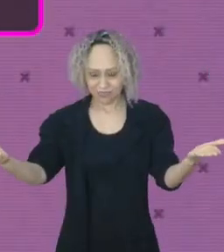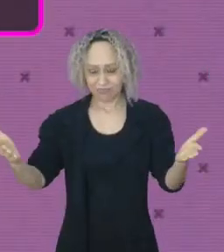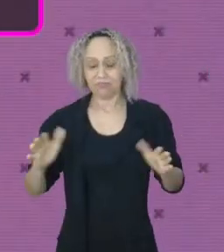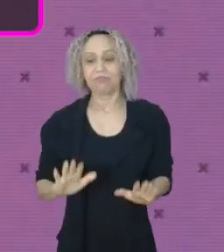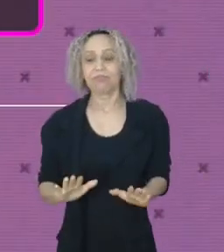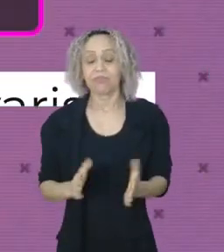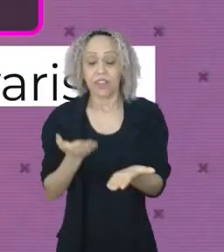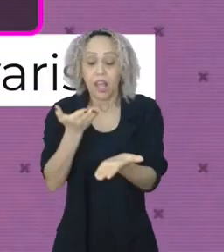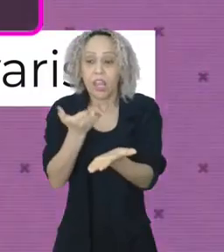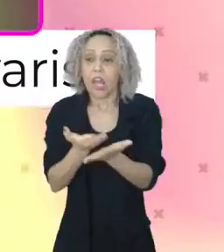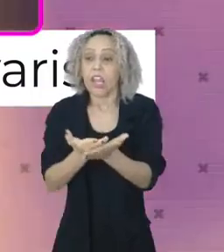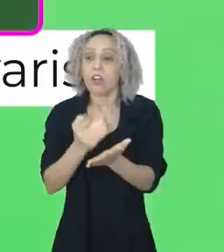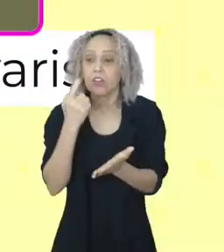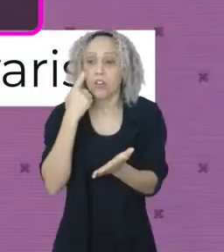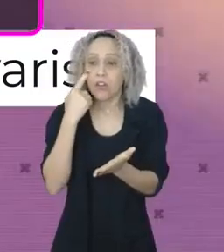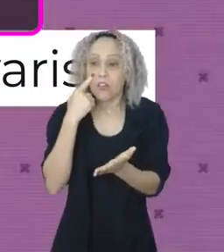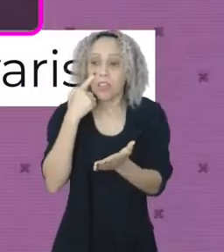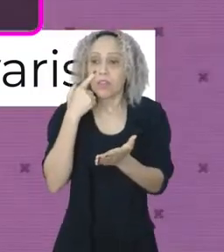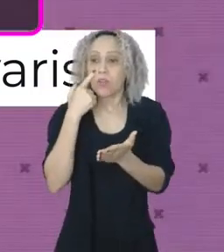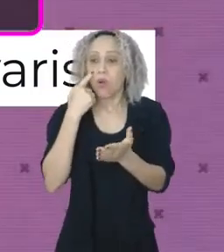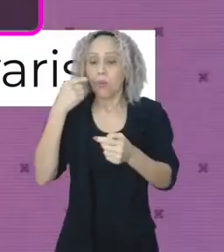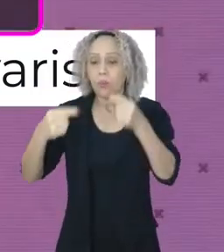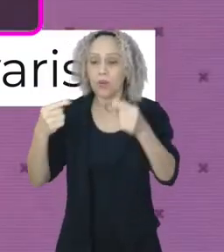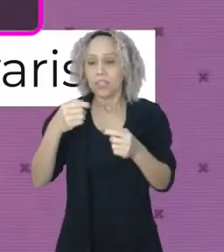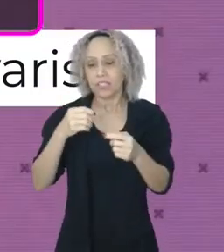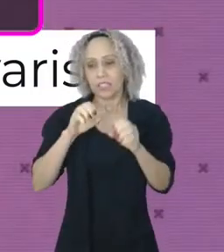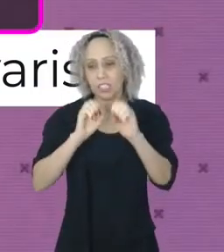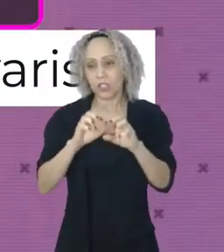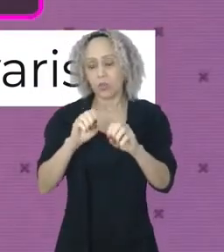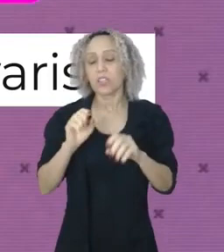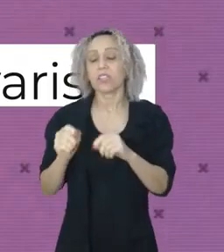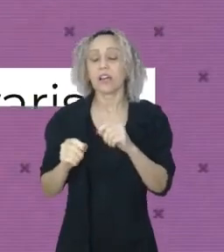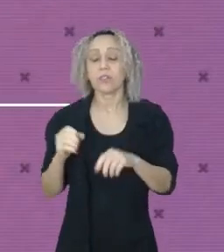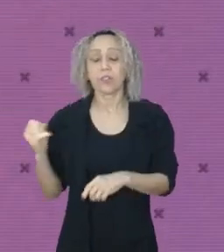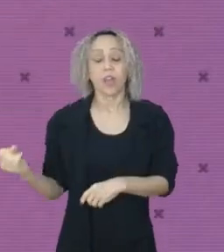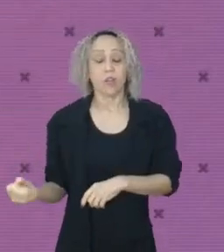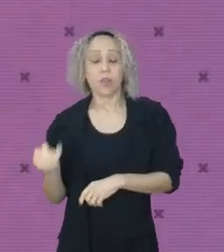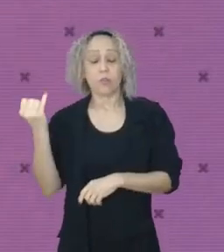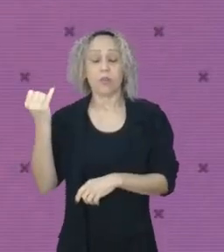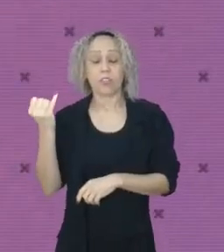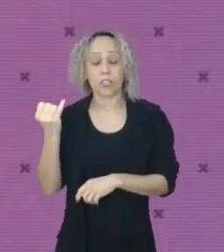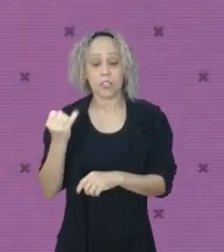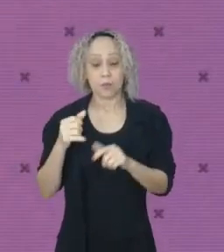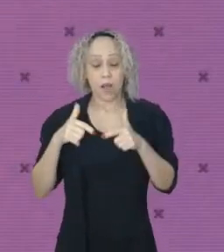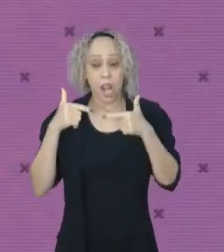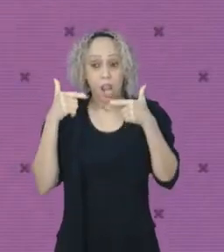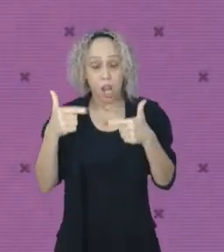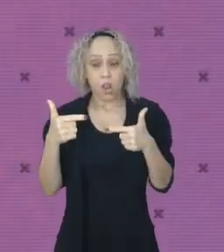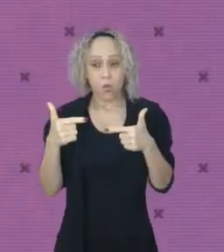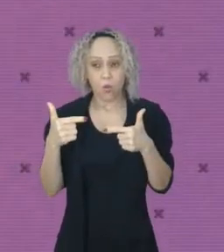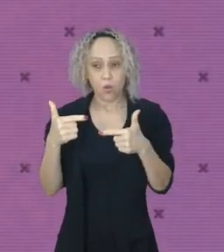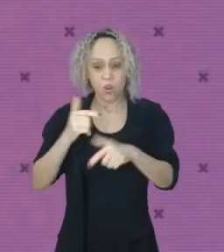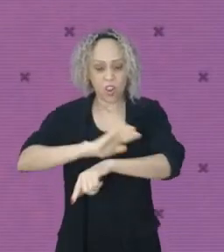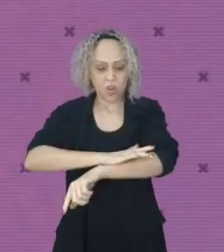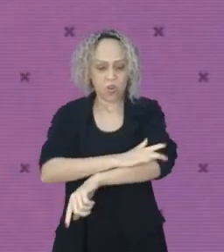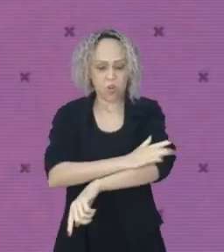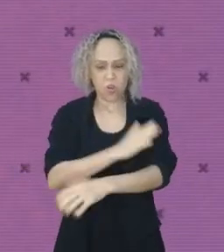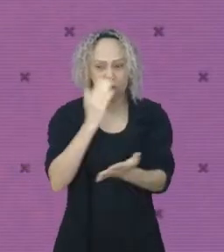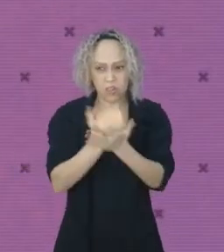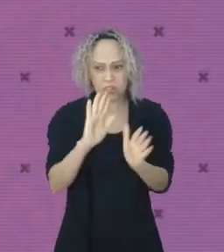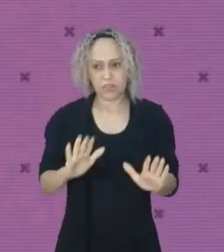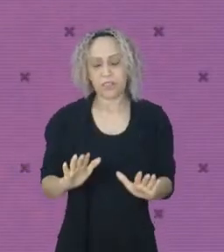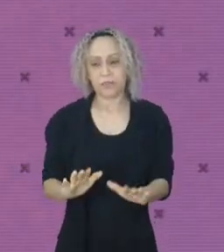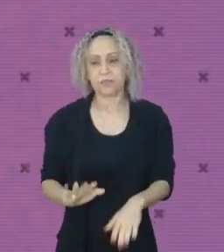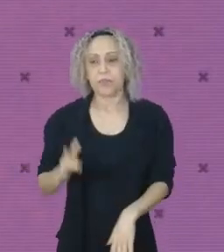Na aula de hoje, vimos como as políticas de educação são fundamentais para a luta antirracista. Não perca a aula de amanhã, que irá falar sobre